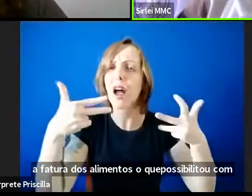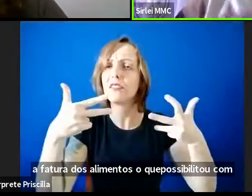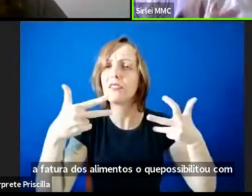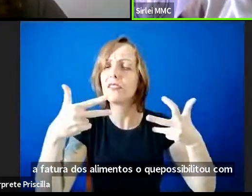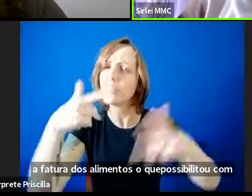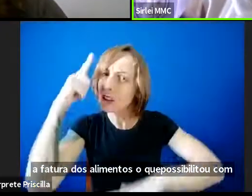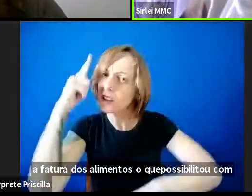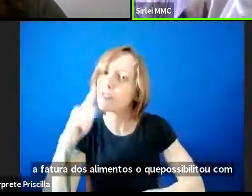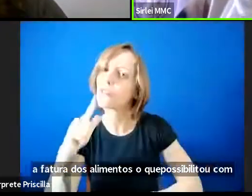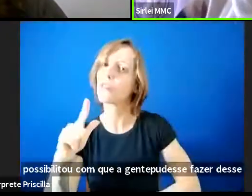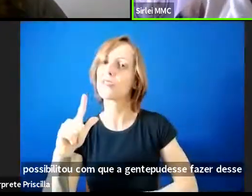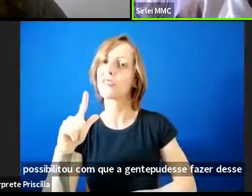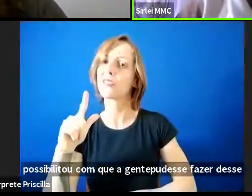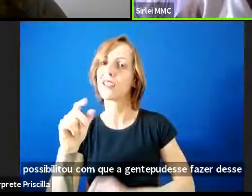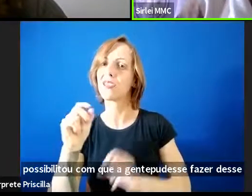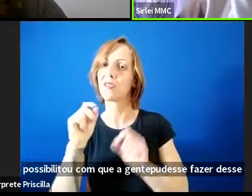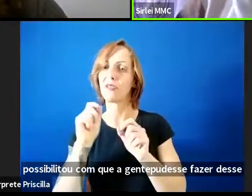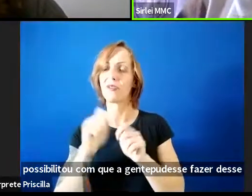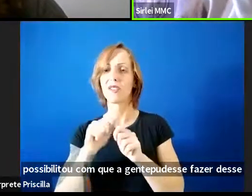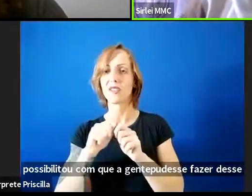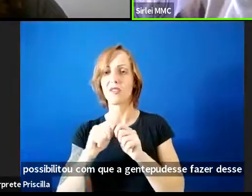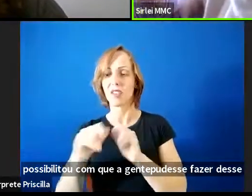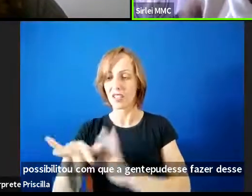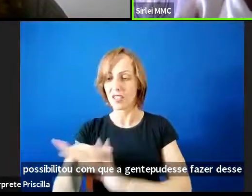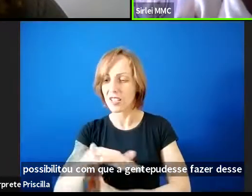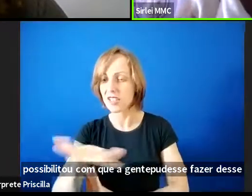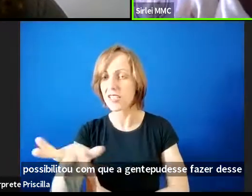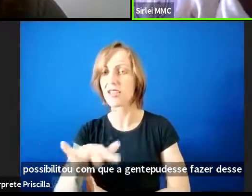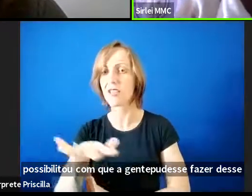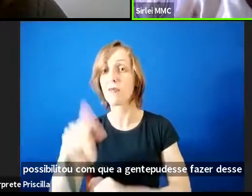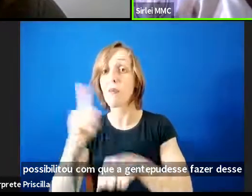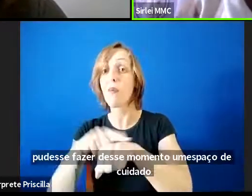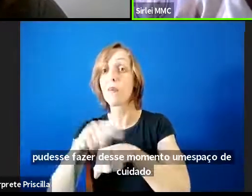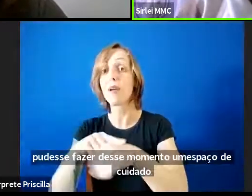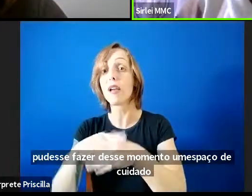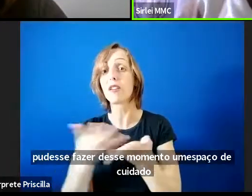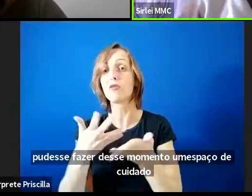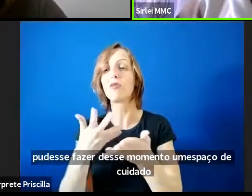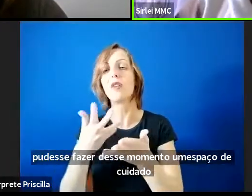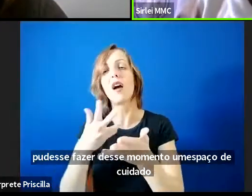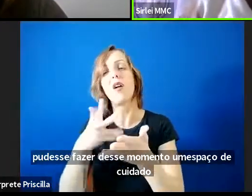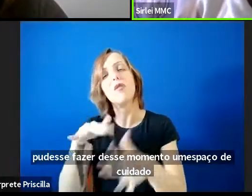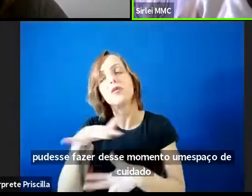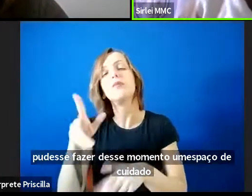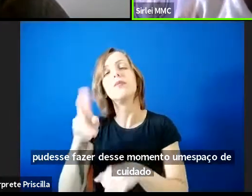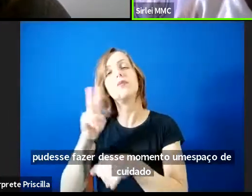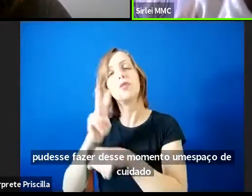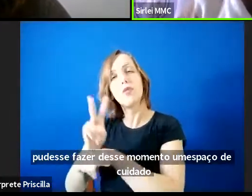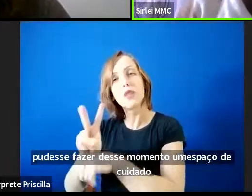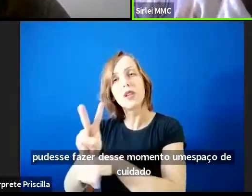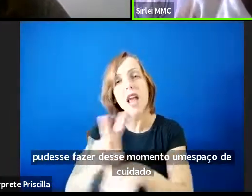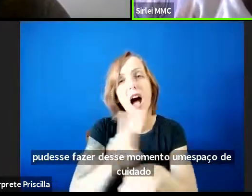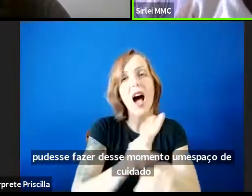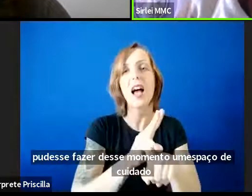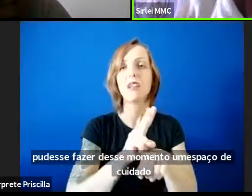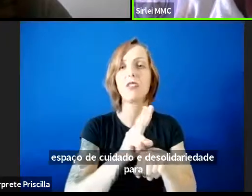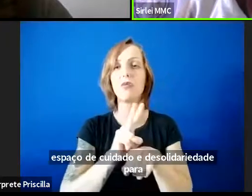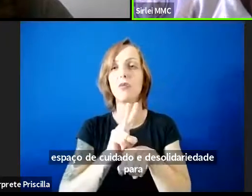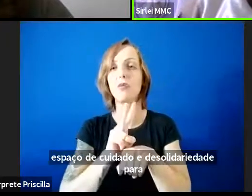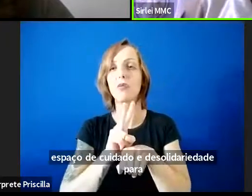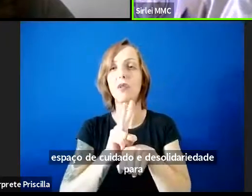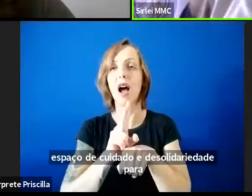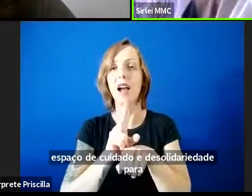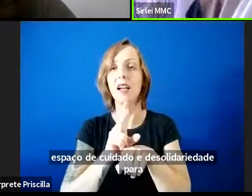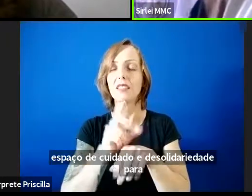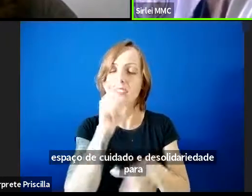momento um espaço de cuidado e de solidariedade para com quem mais necessita. Então,